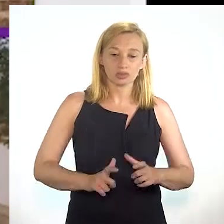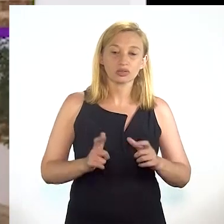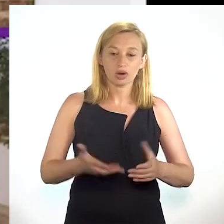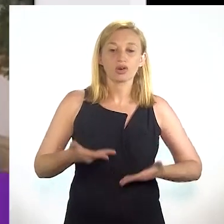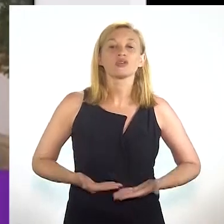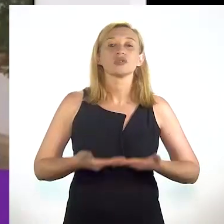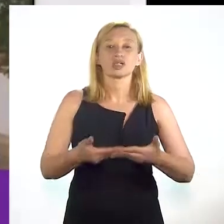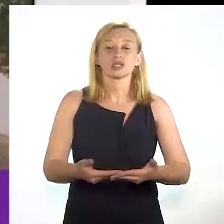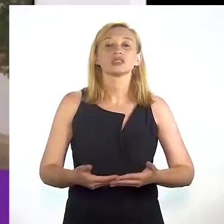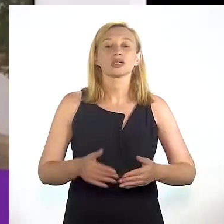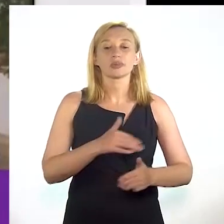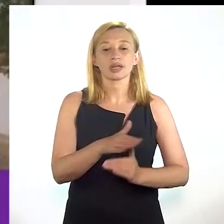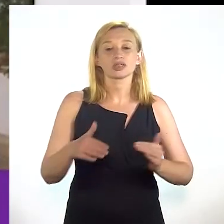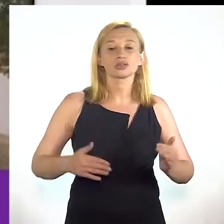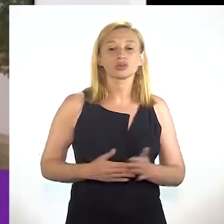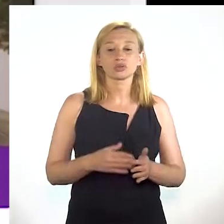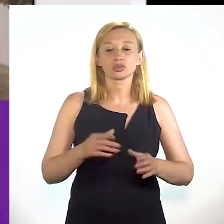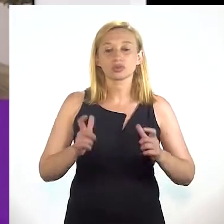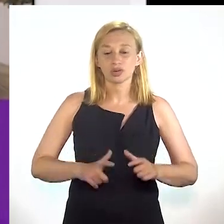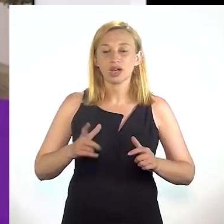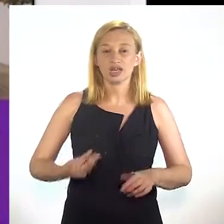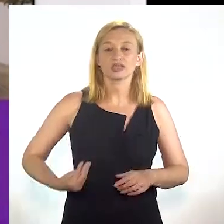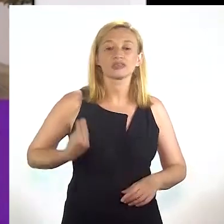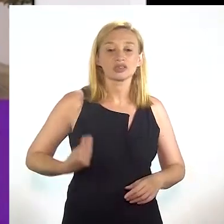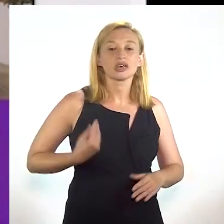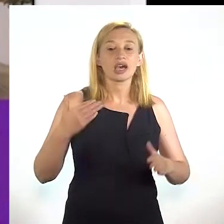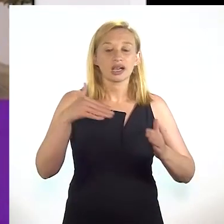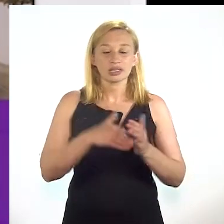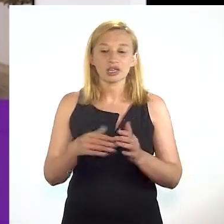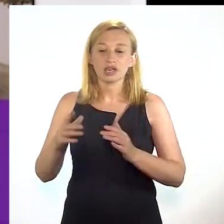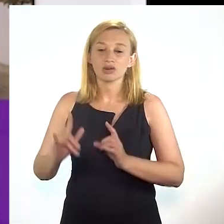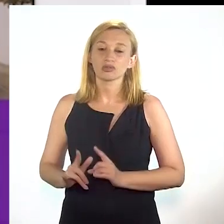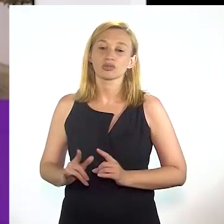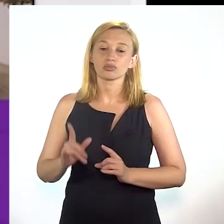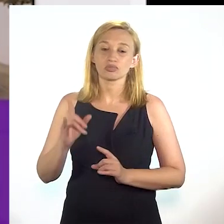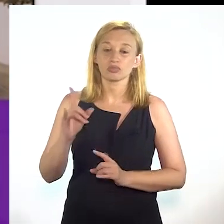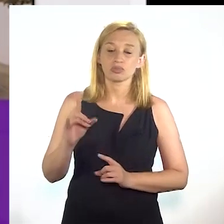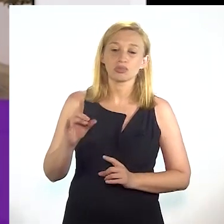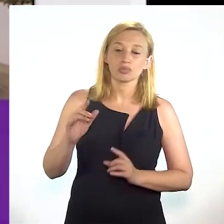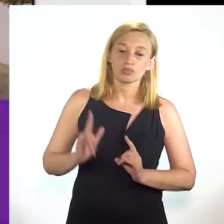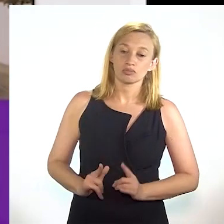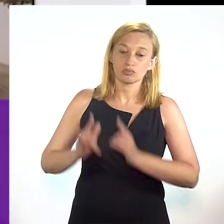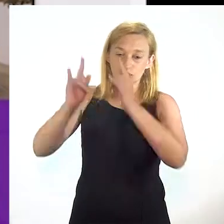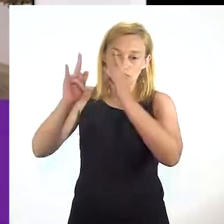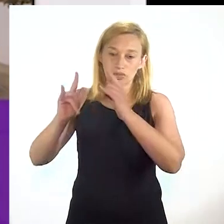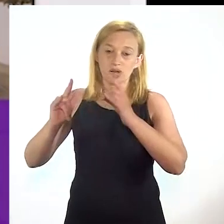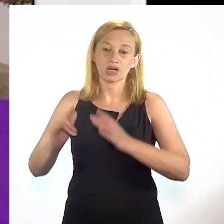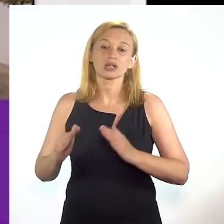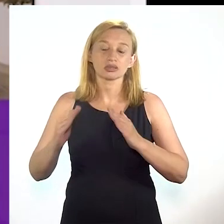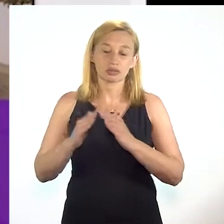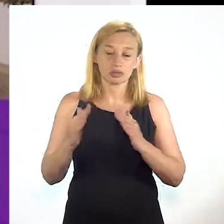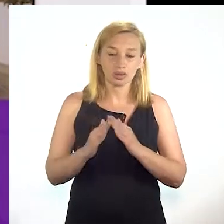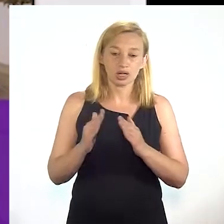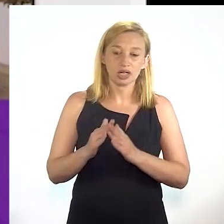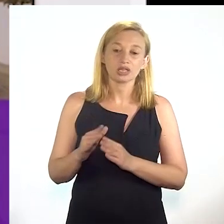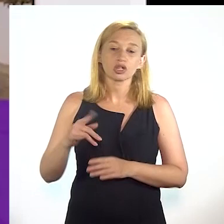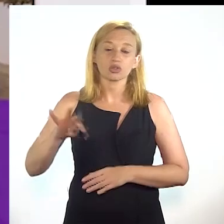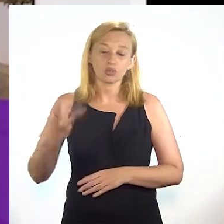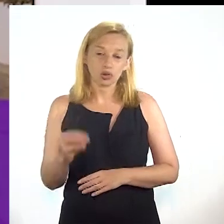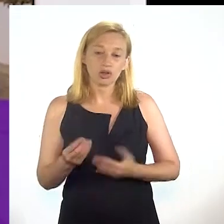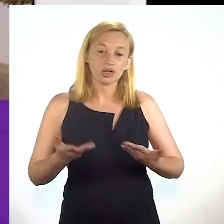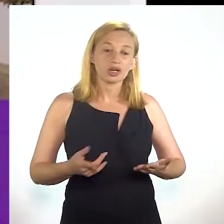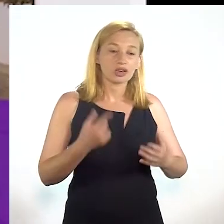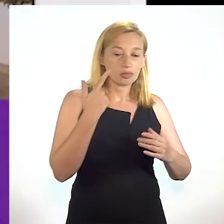esses espaços e oferecer para a comunidade esse lugar da convivência. Até o mobiliário do Moinho reflete isso, né?